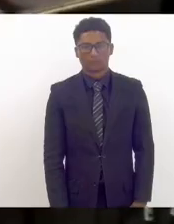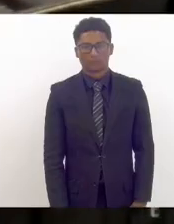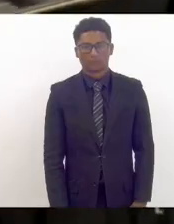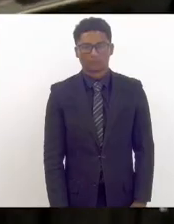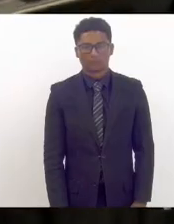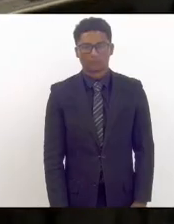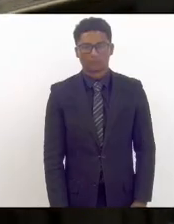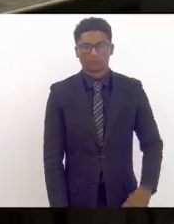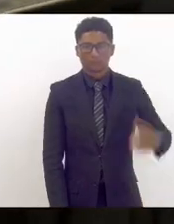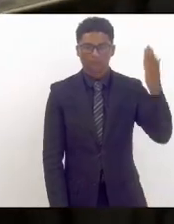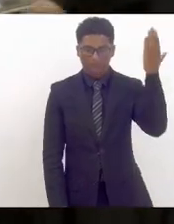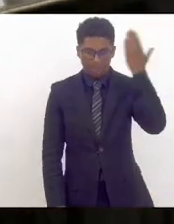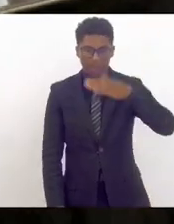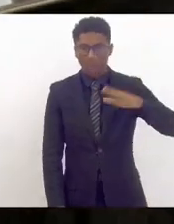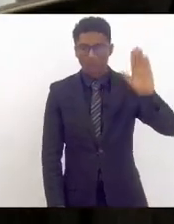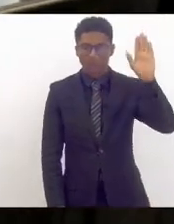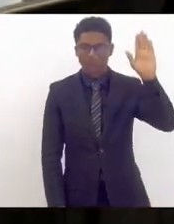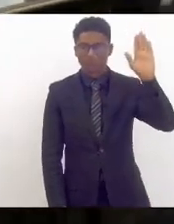Assim eu prometo.